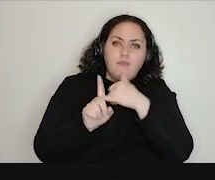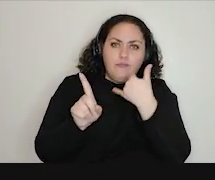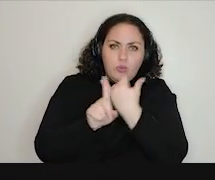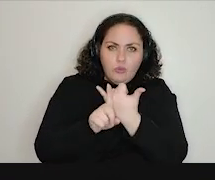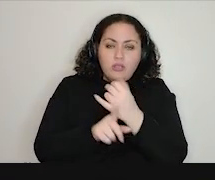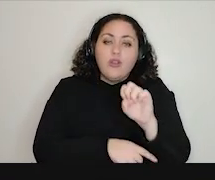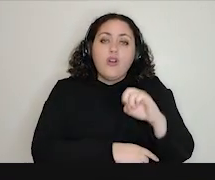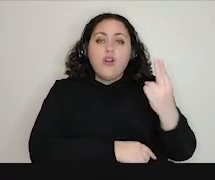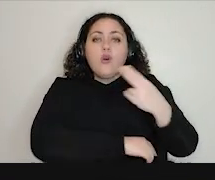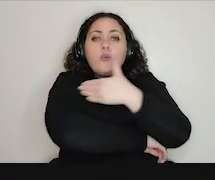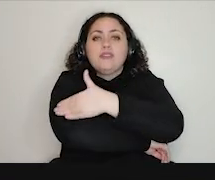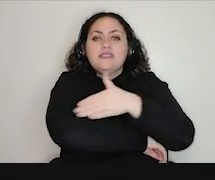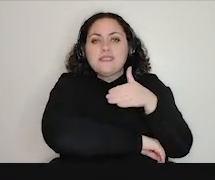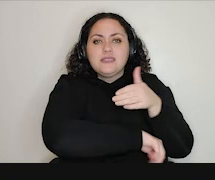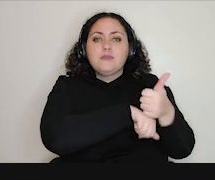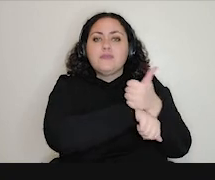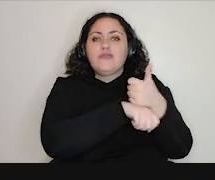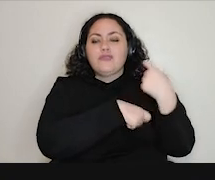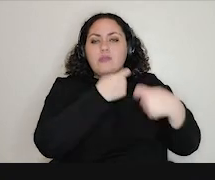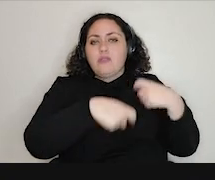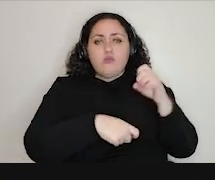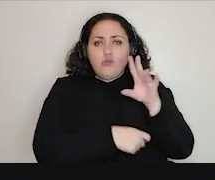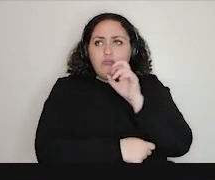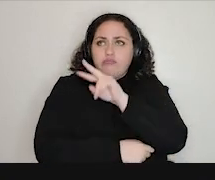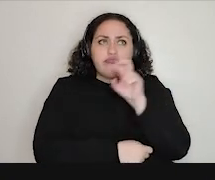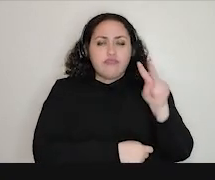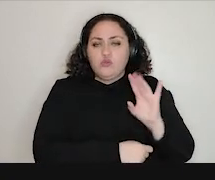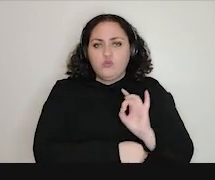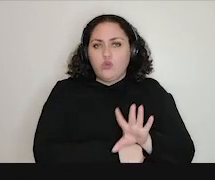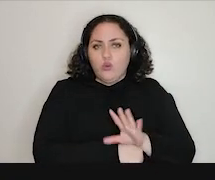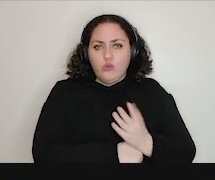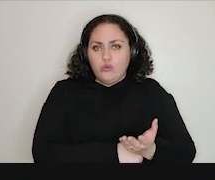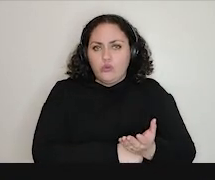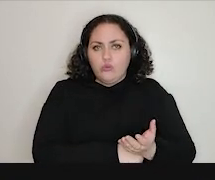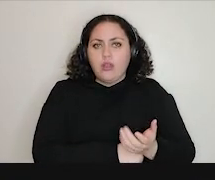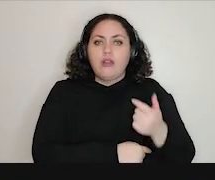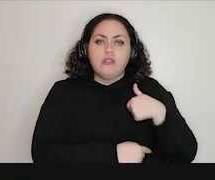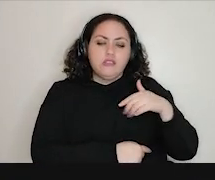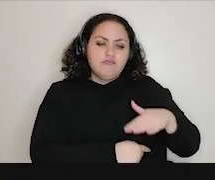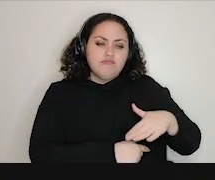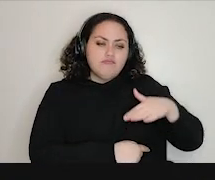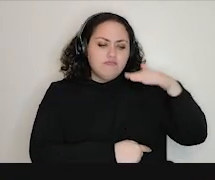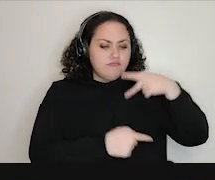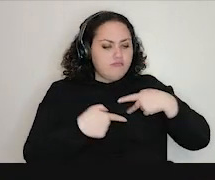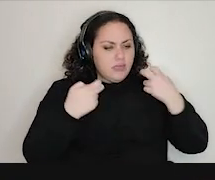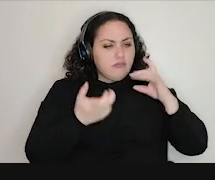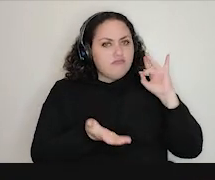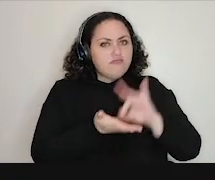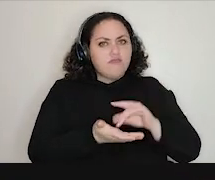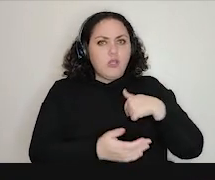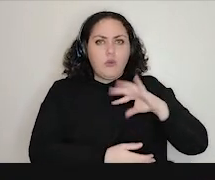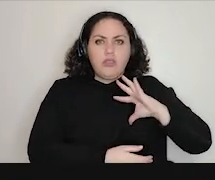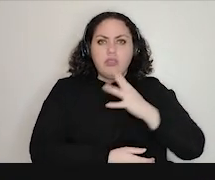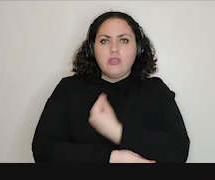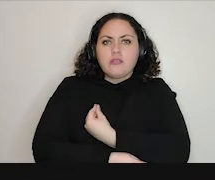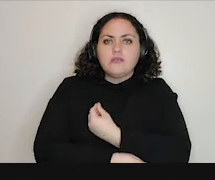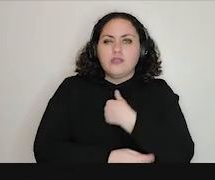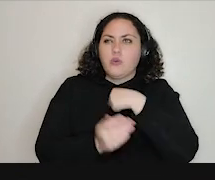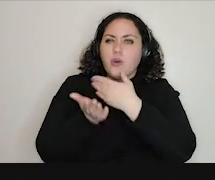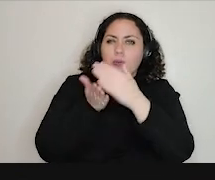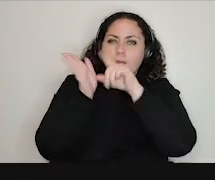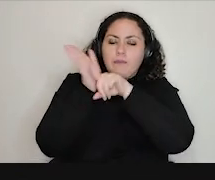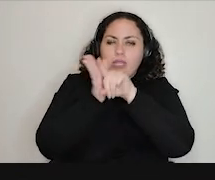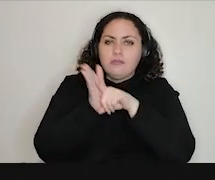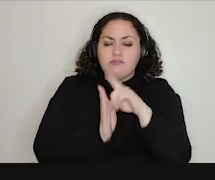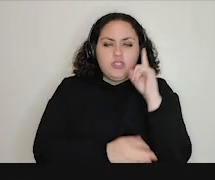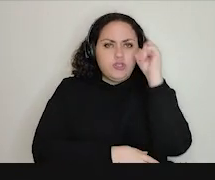esquinas como profissionais de sexo. E depois, quando eu me entendi como uma pessoa trans, eu fui ver o cenário, foi muito difícil, porque